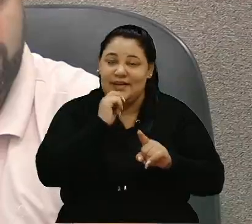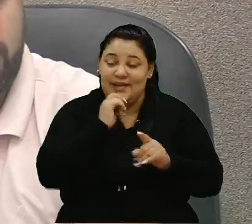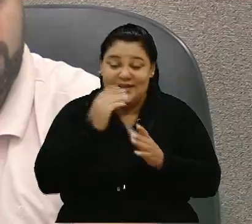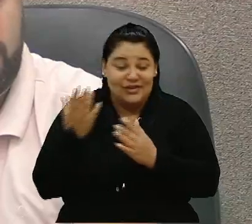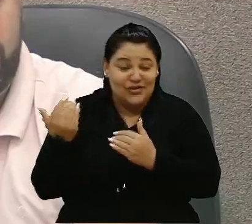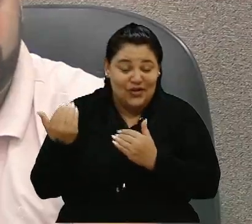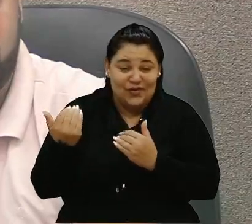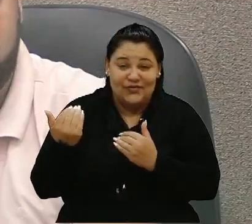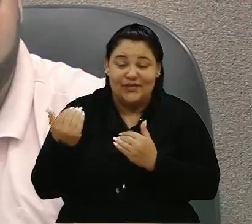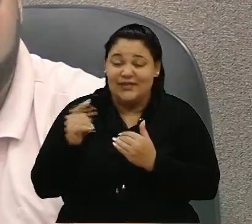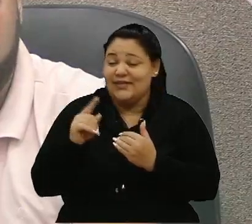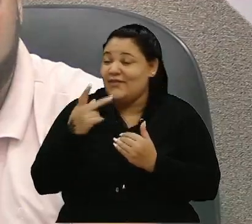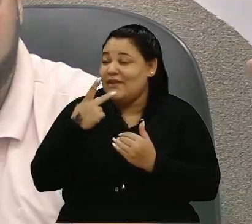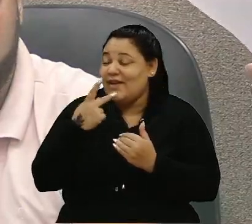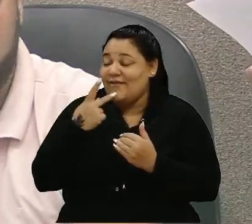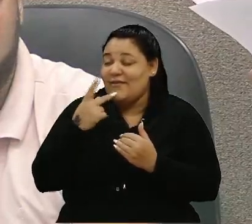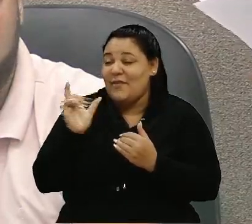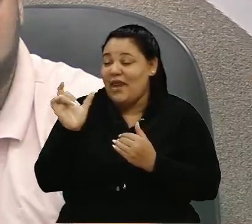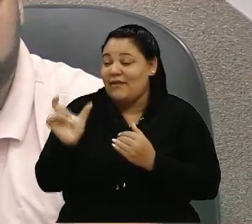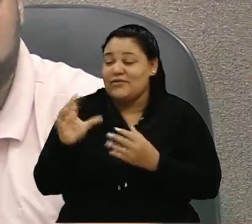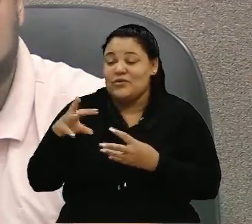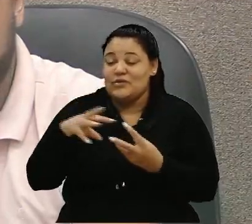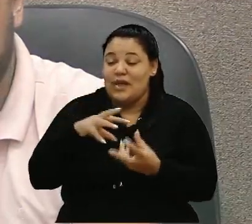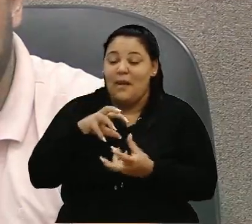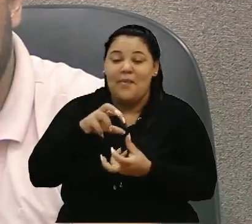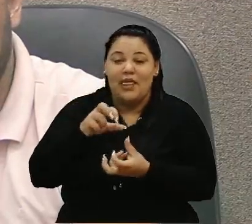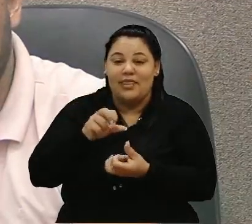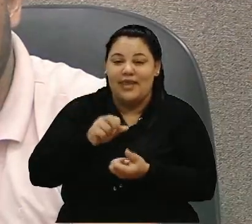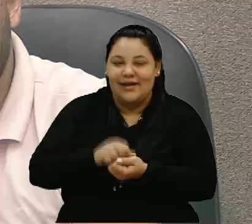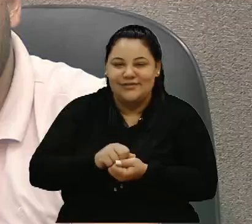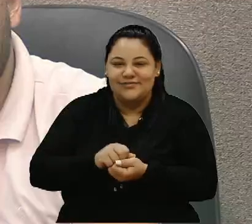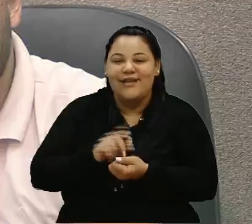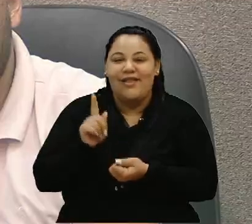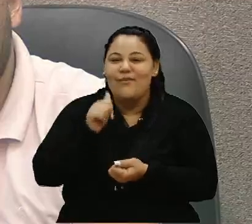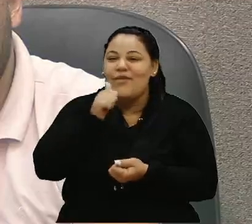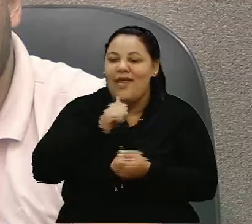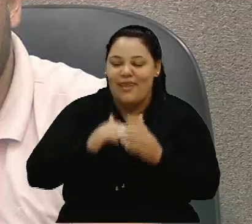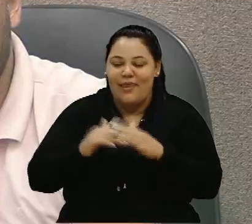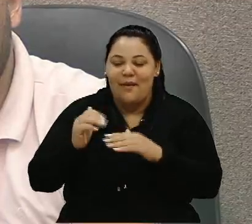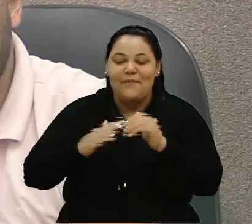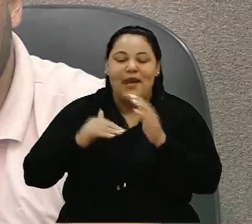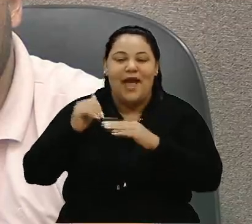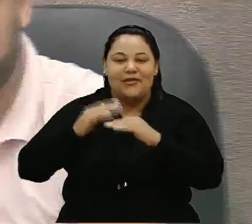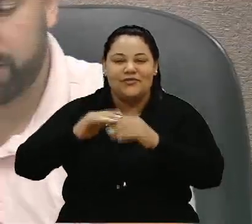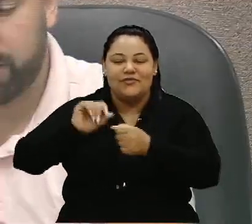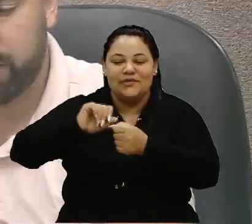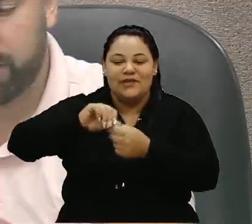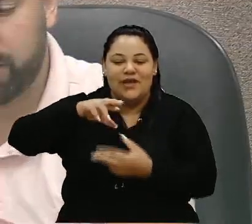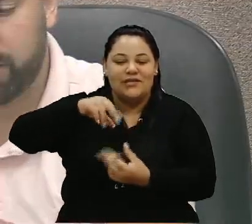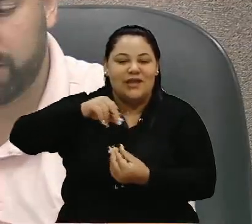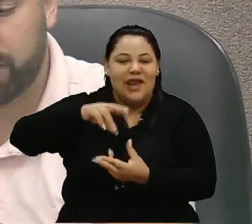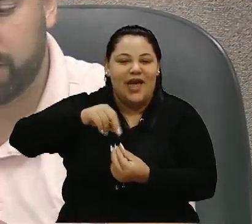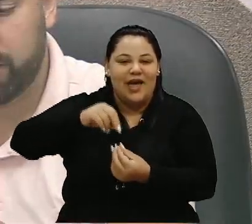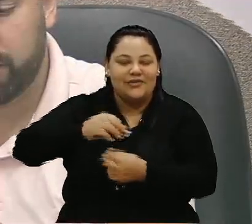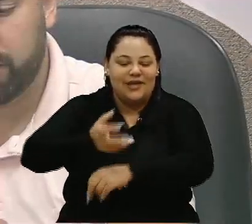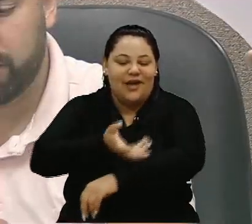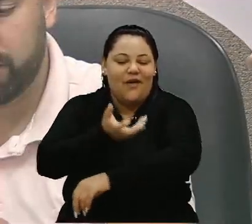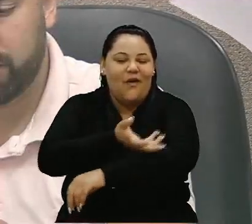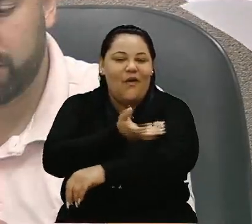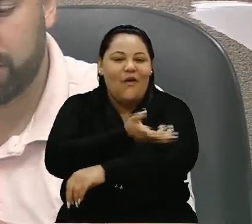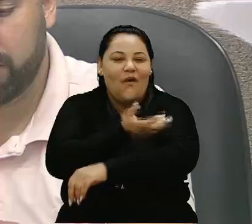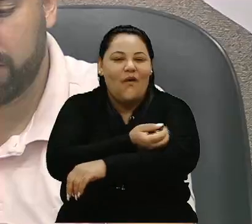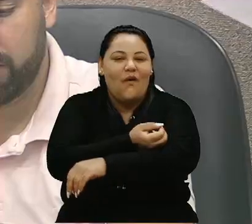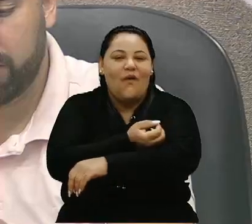falava nessa palavra sustentabilidade. Ela foi pioneira na prática de compostagem na horta de casa e levava essa ideia para